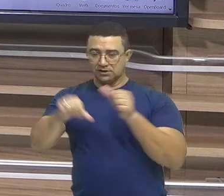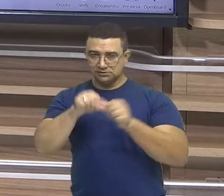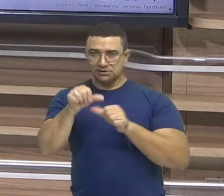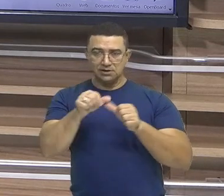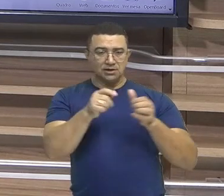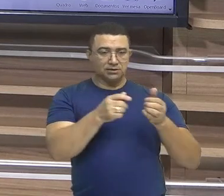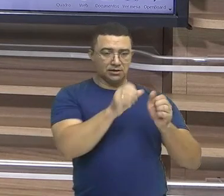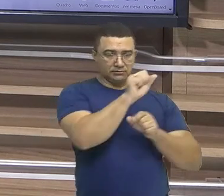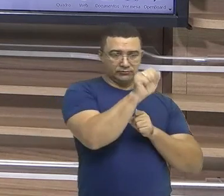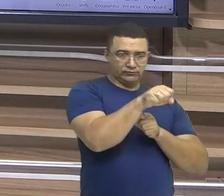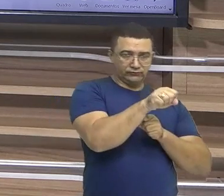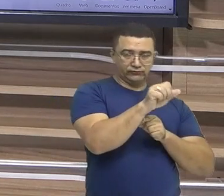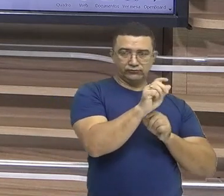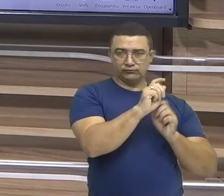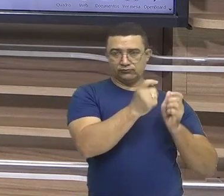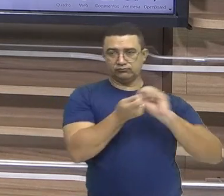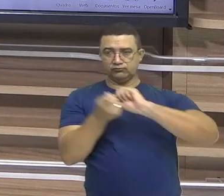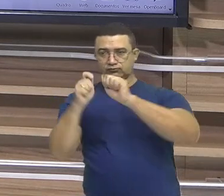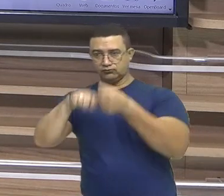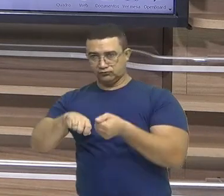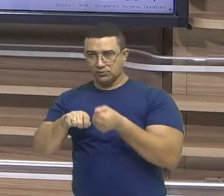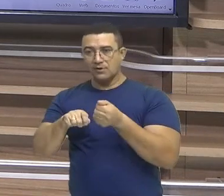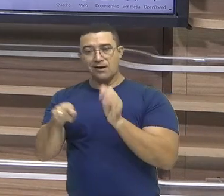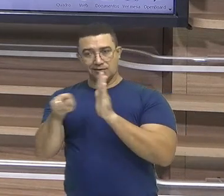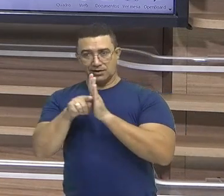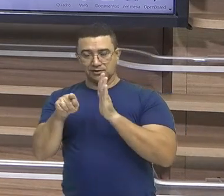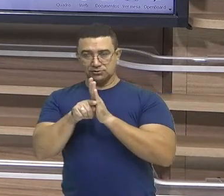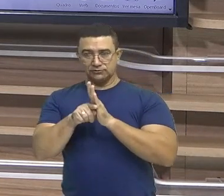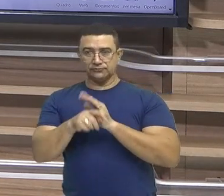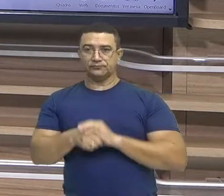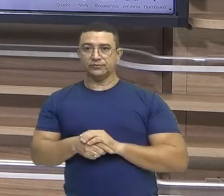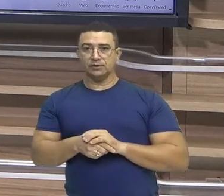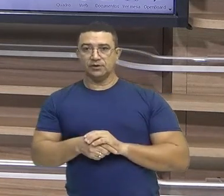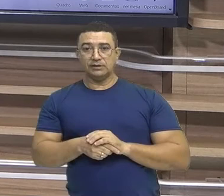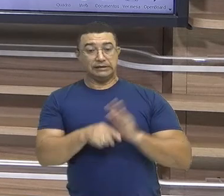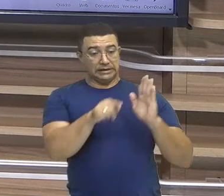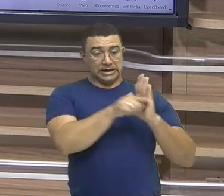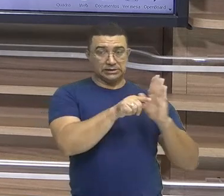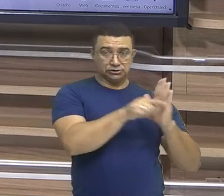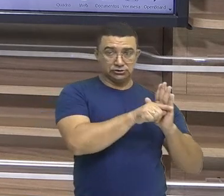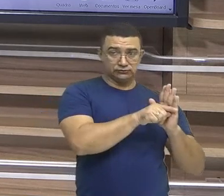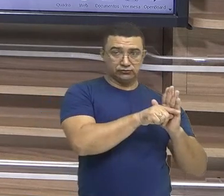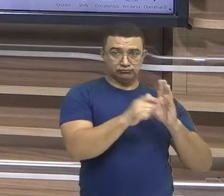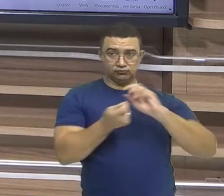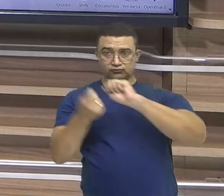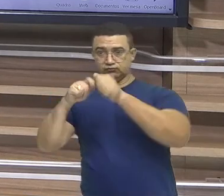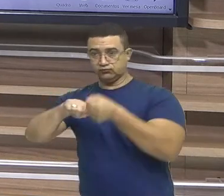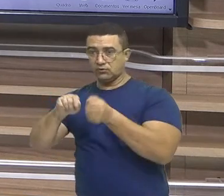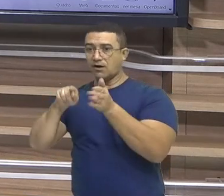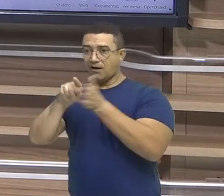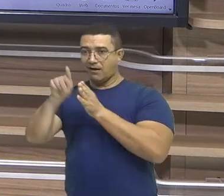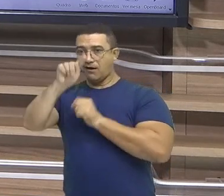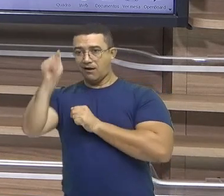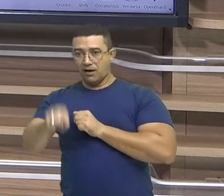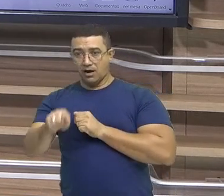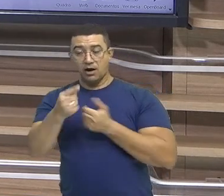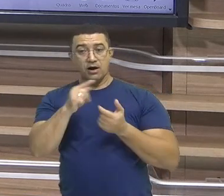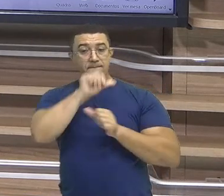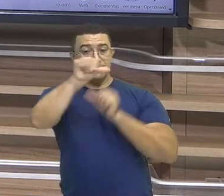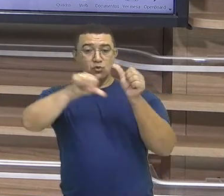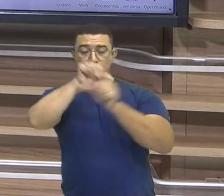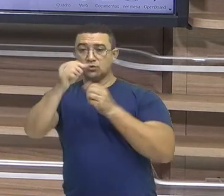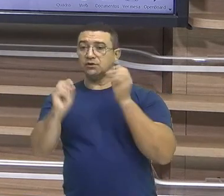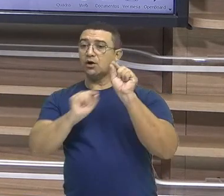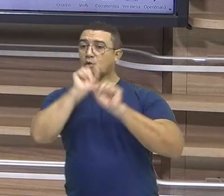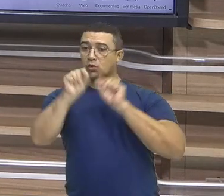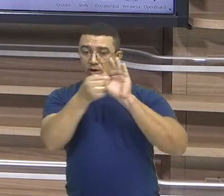afirmativa para negativa. Das frases afirmativas para interrogativa, há uma alteração só, que é a mudança, na verdade, de posição